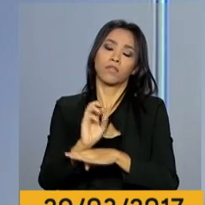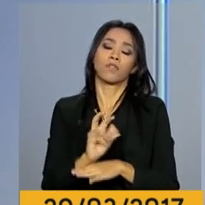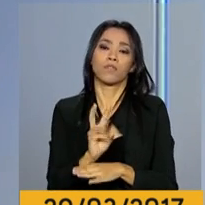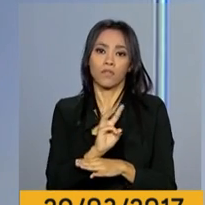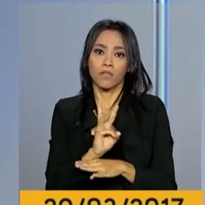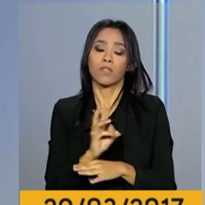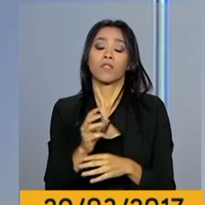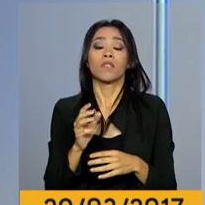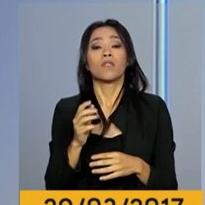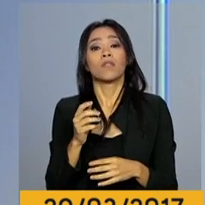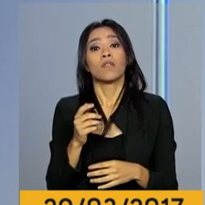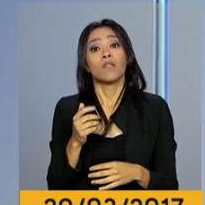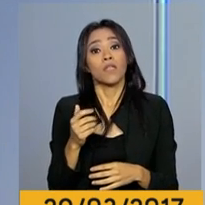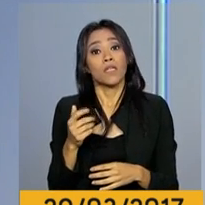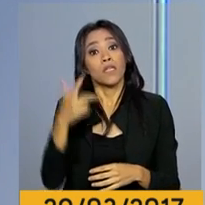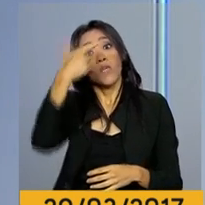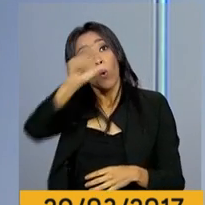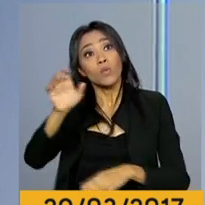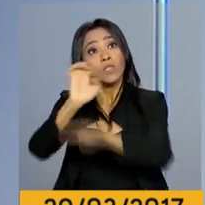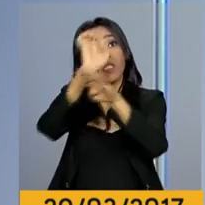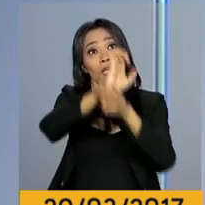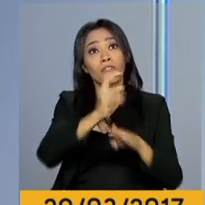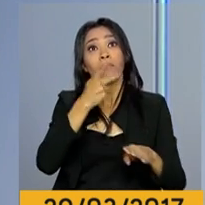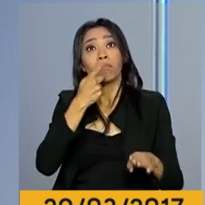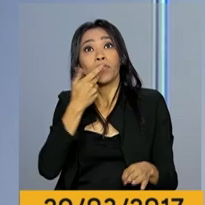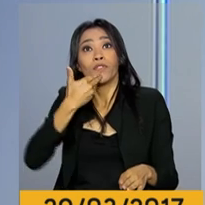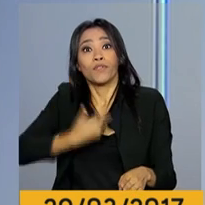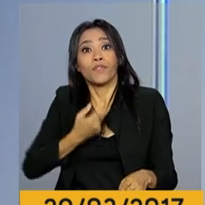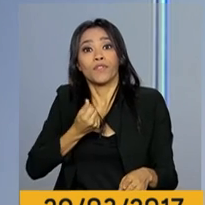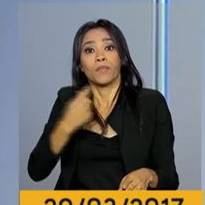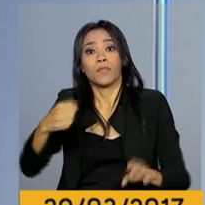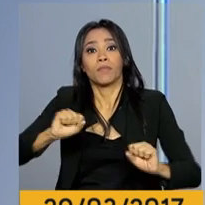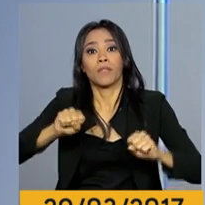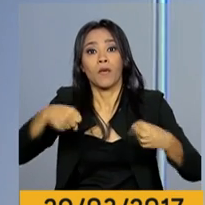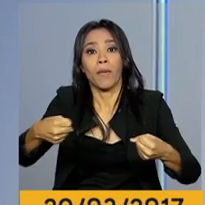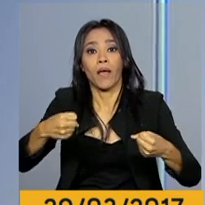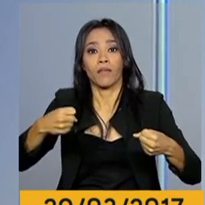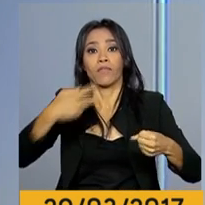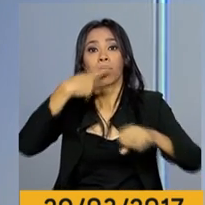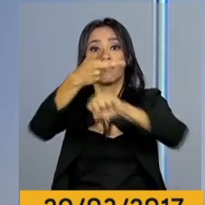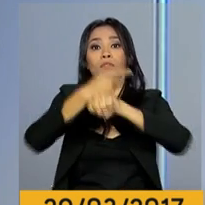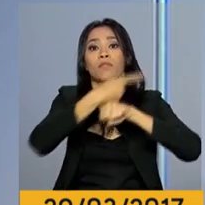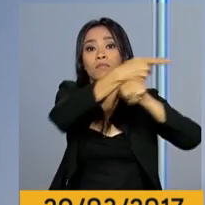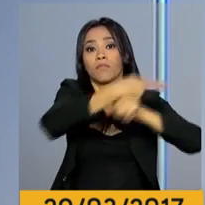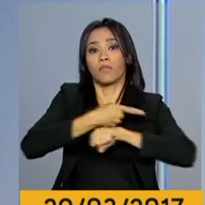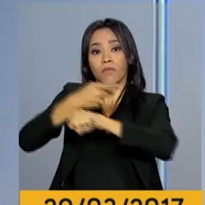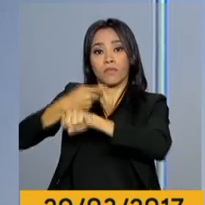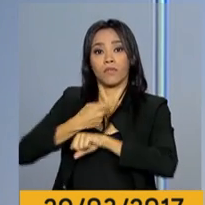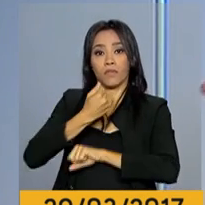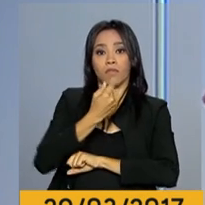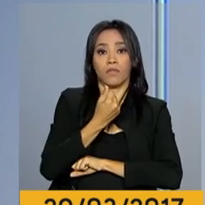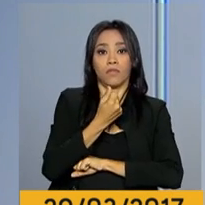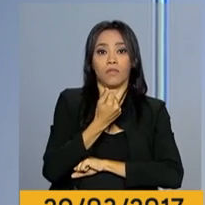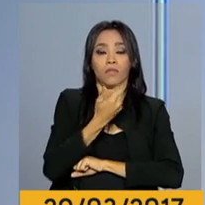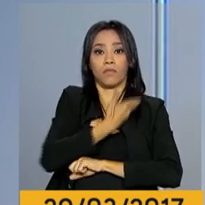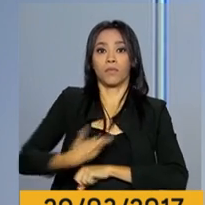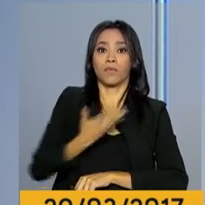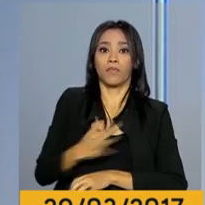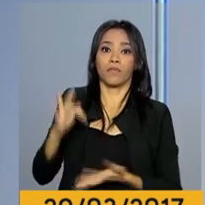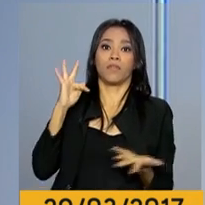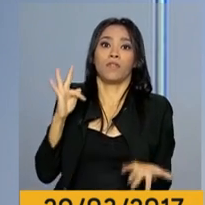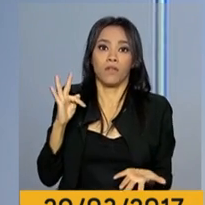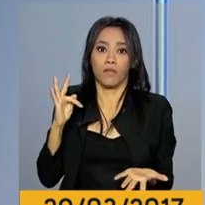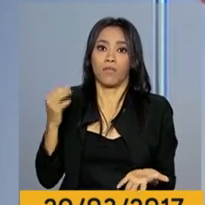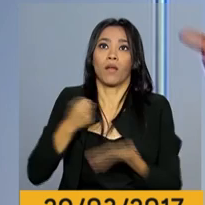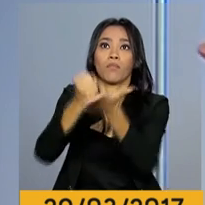eu também outros estados eu vou precisar de uma recuperação fiscal ou seja todo mundo vem pedir para a união para auxiliá los tendo em vista a